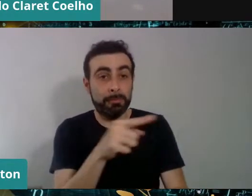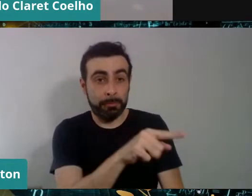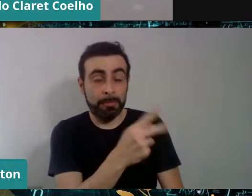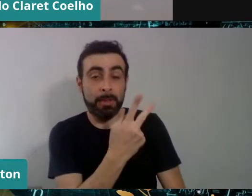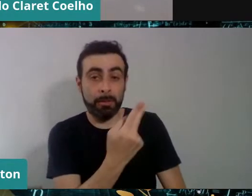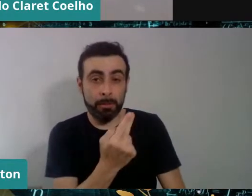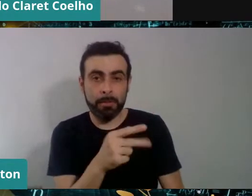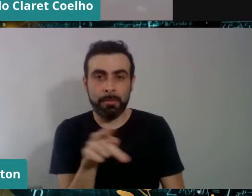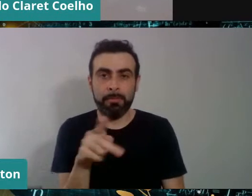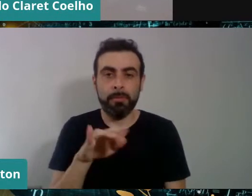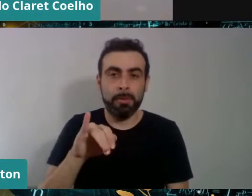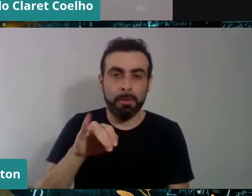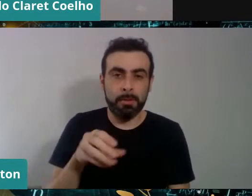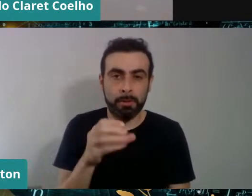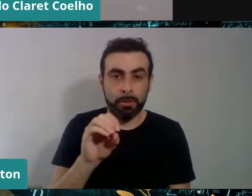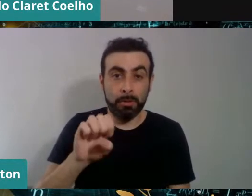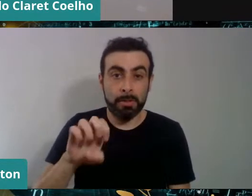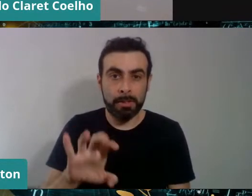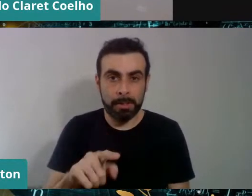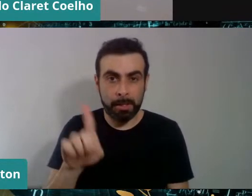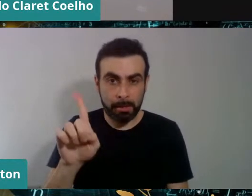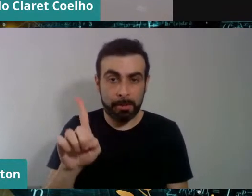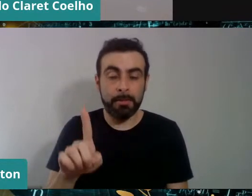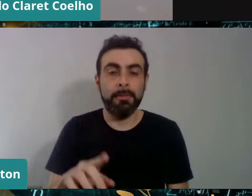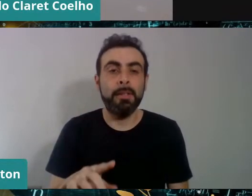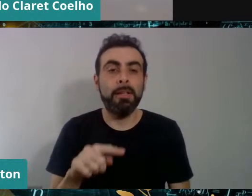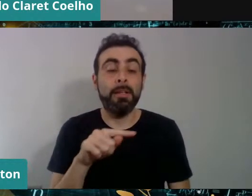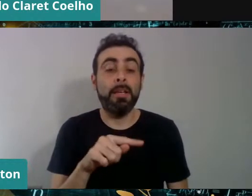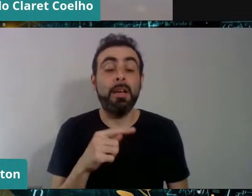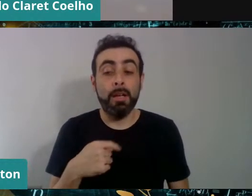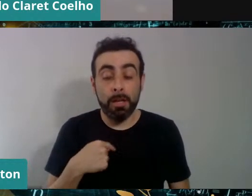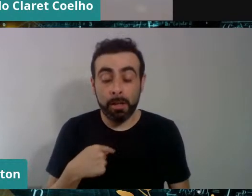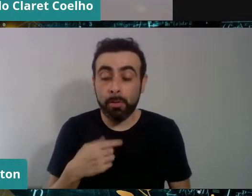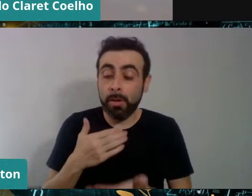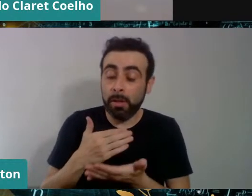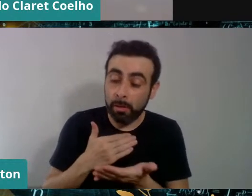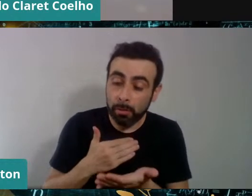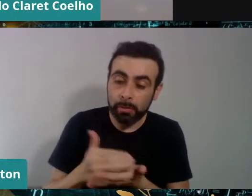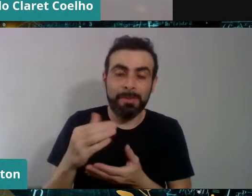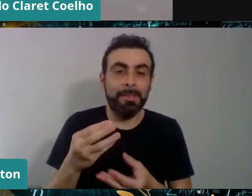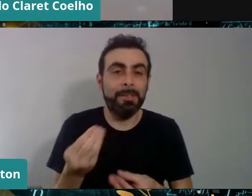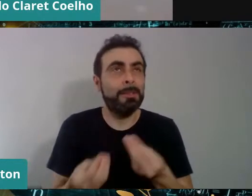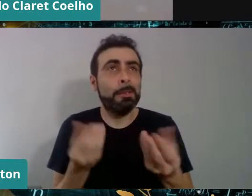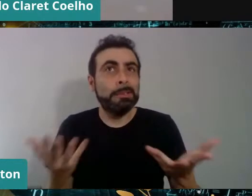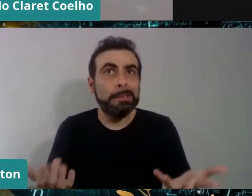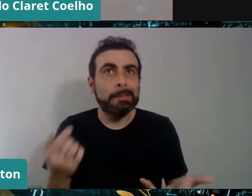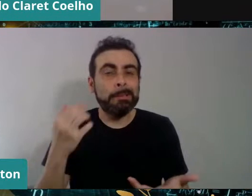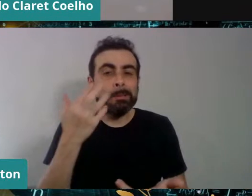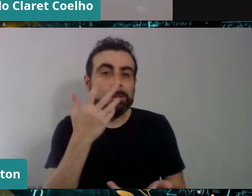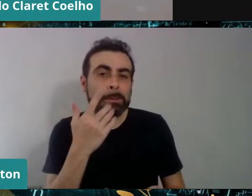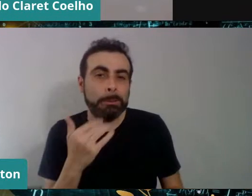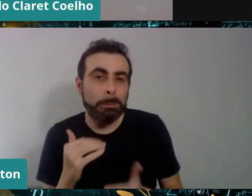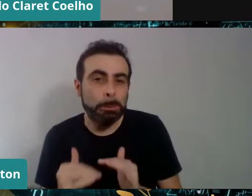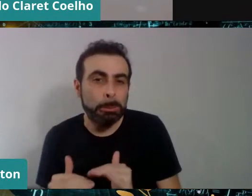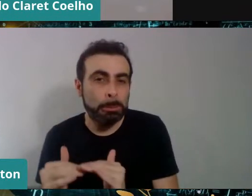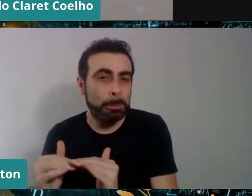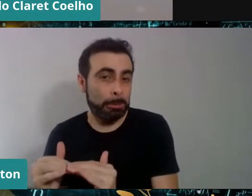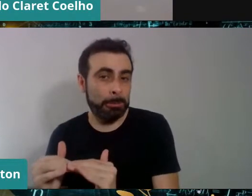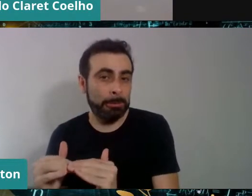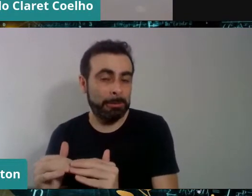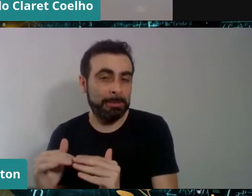na realidade, eu comecei na FAFISA, ainda quando criança, né, aluno no ginásio